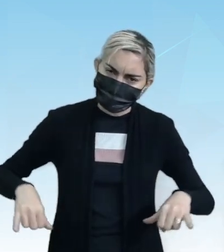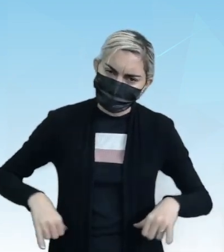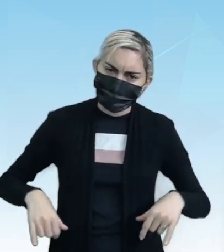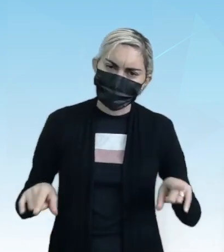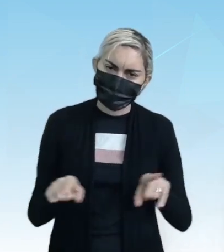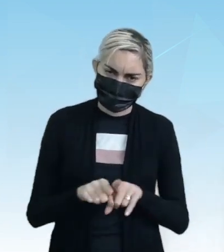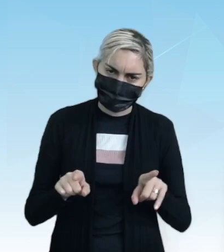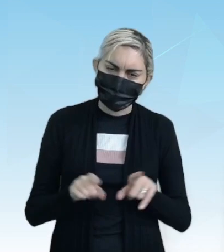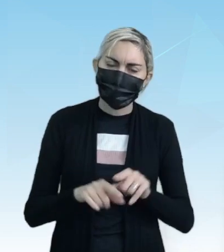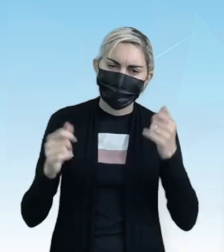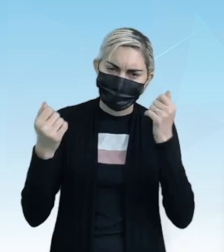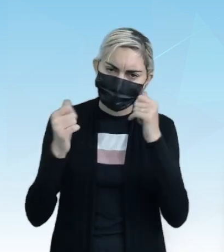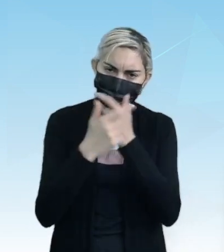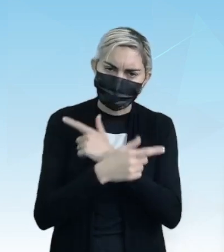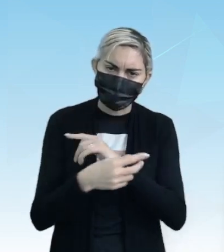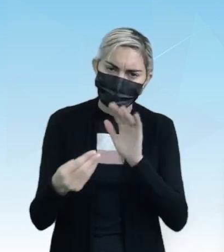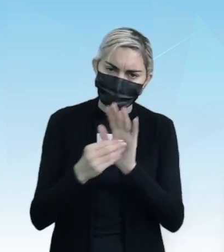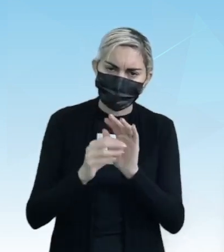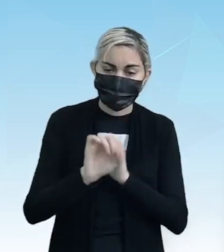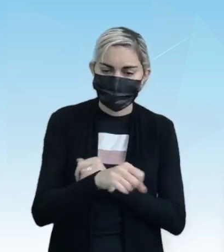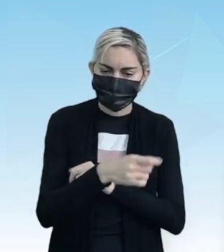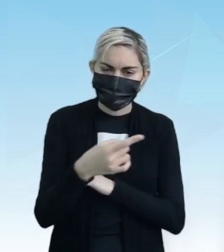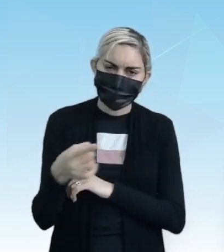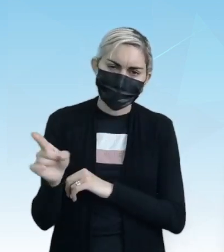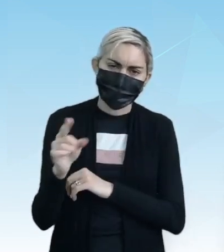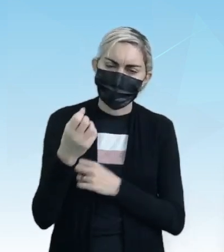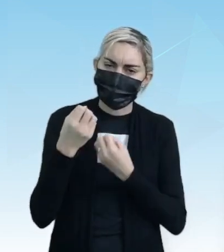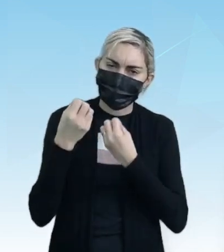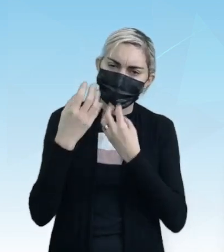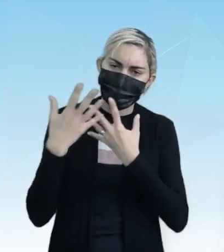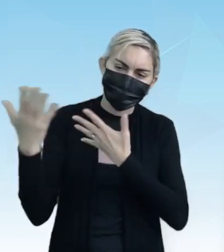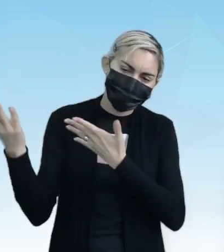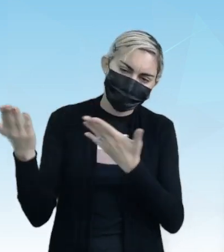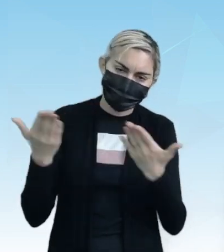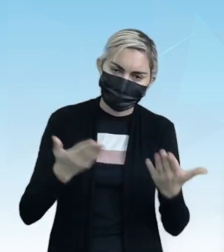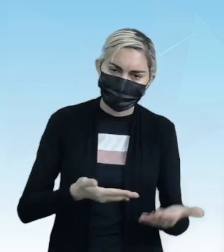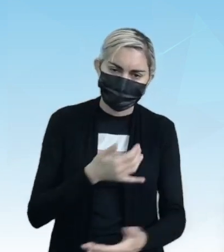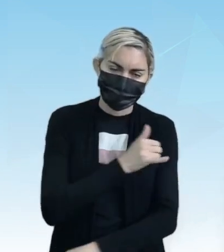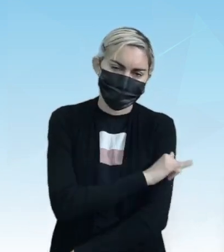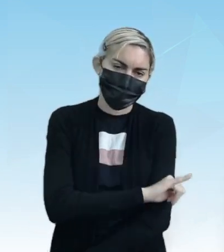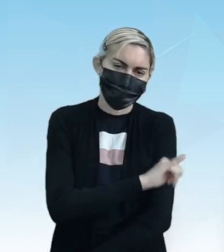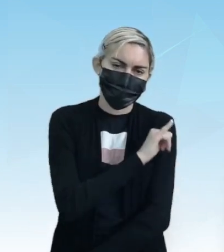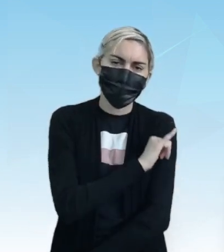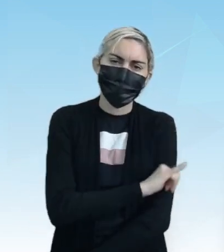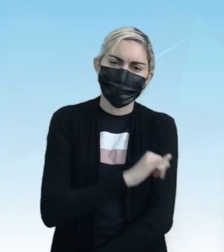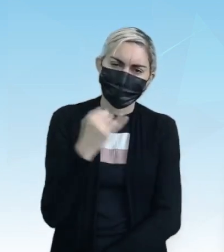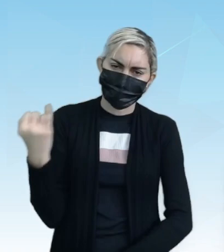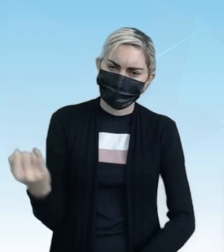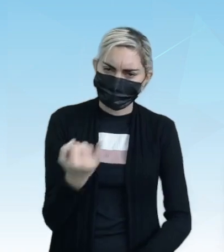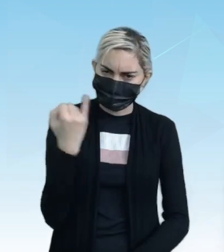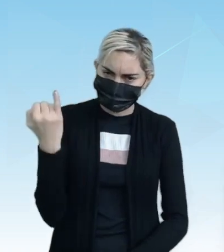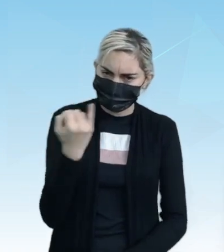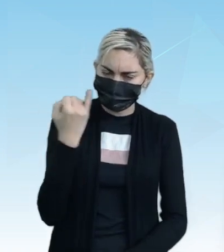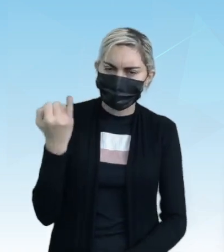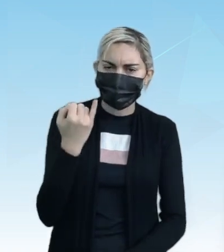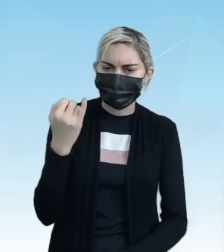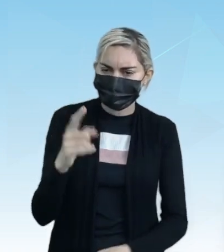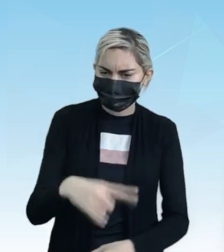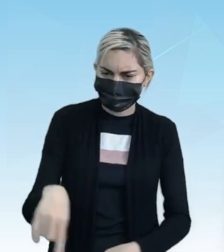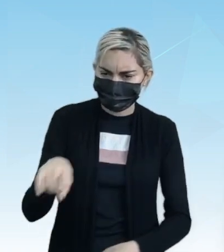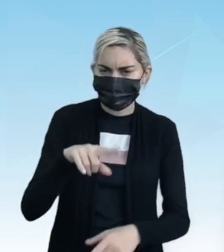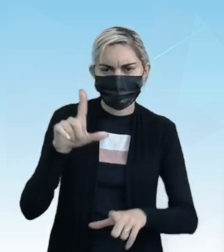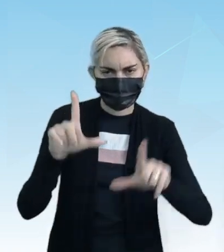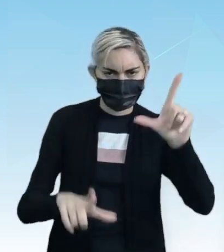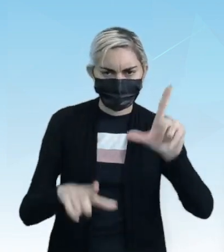também uma ironia quando ele coloca, são as boas-vindas do Rio. Então é importante lembrar que essa